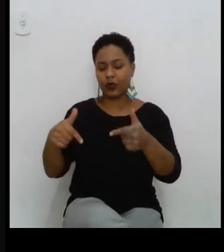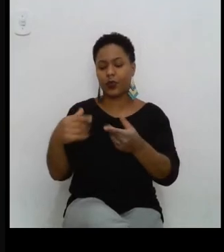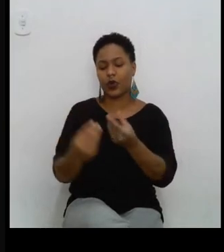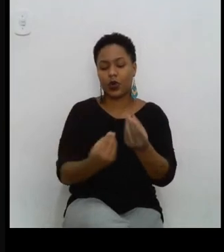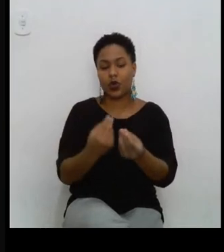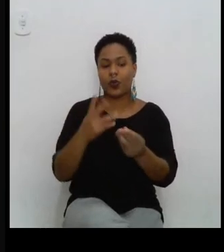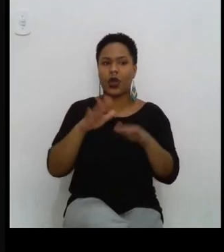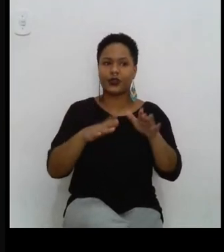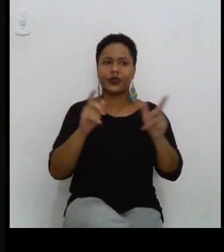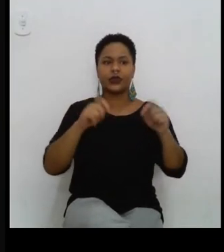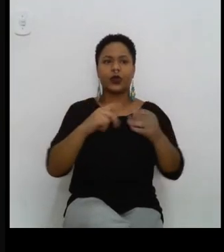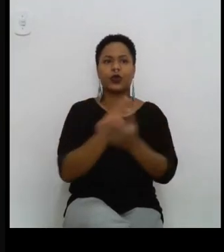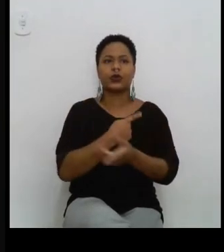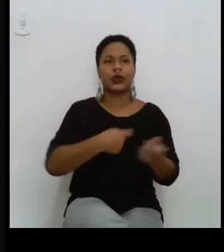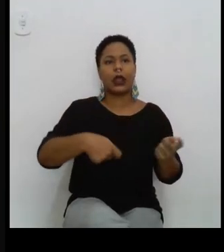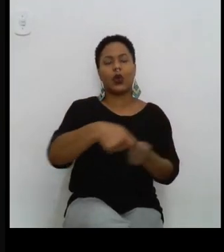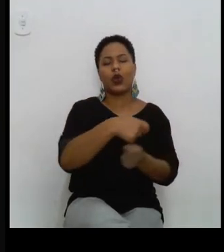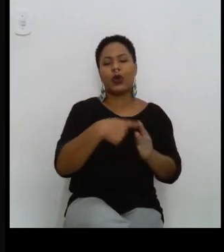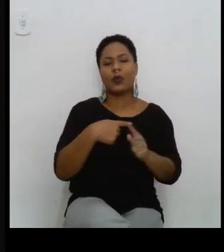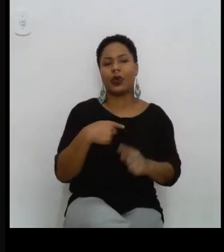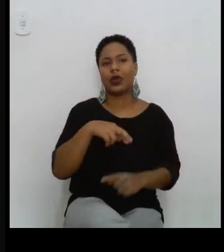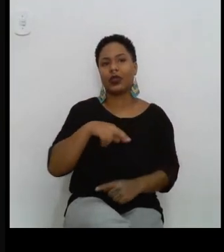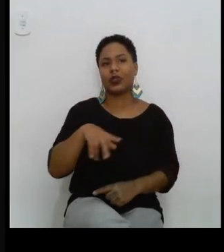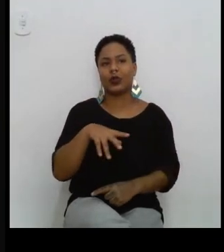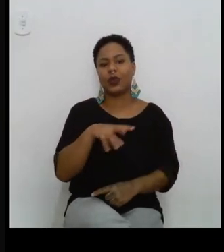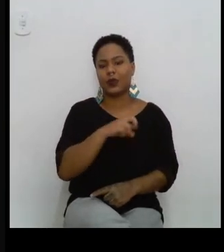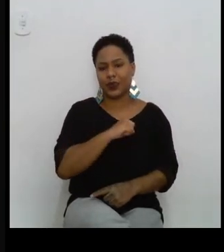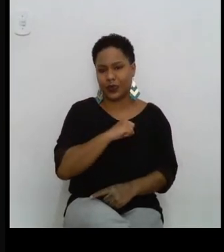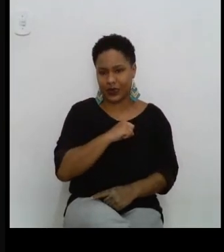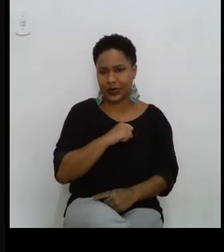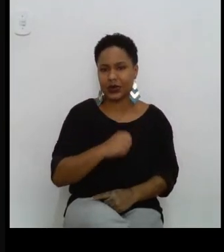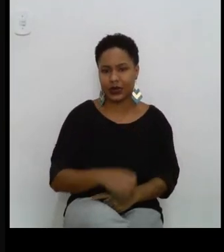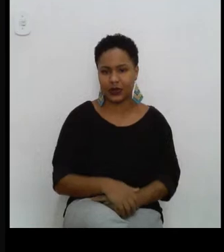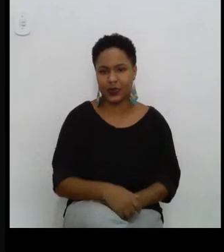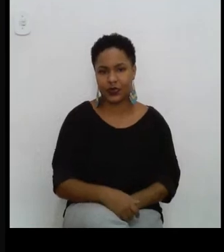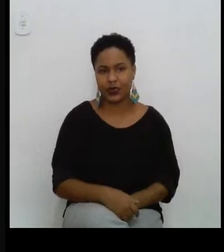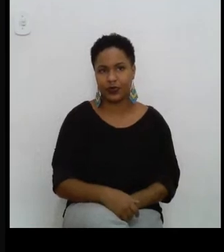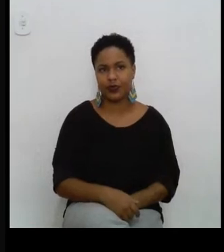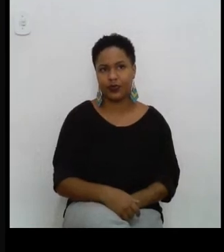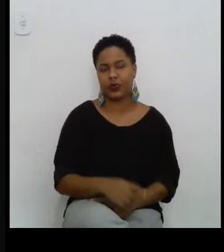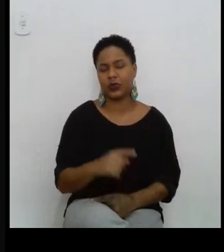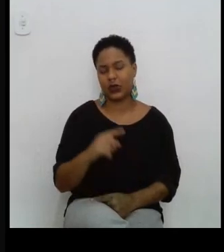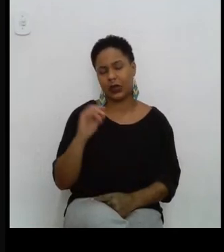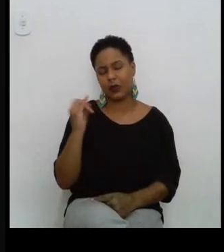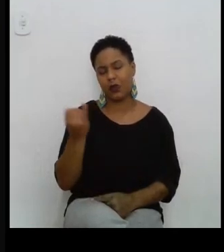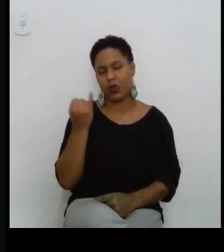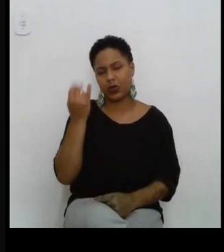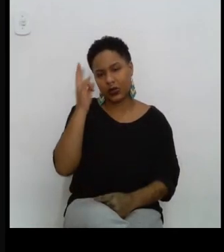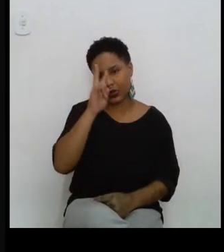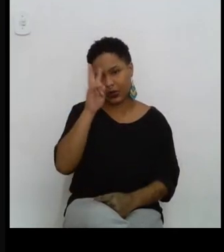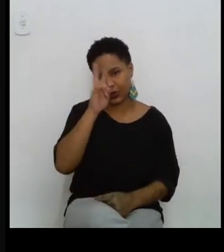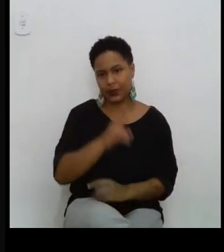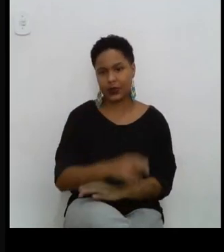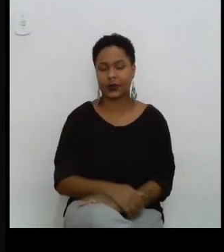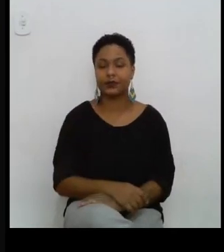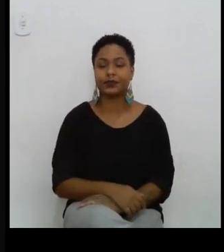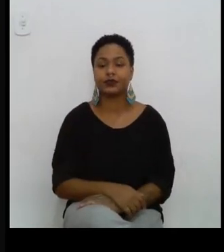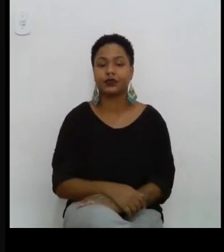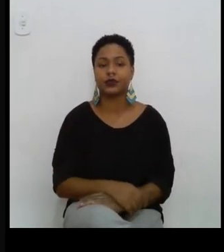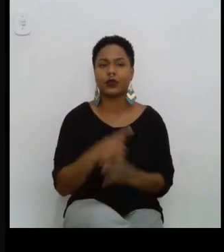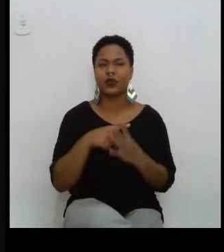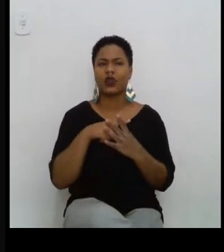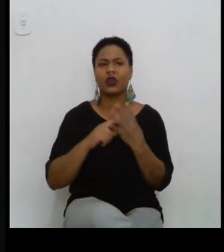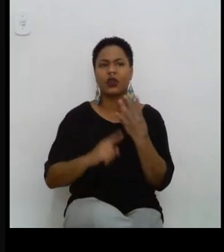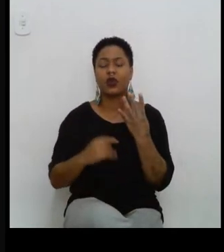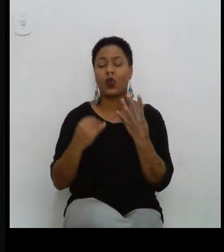Então porque a gente não faz por amor Eu acho que isso é importante lembrar e as quatro experiências